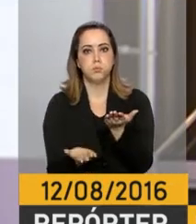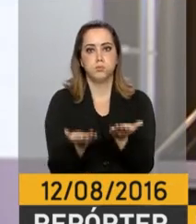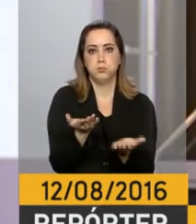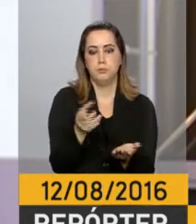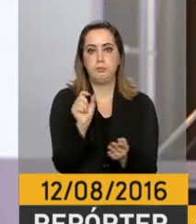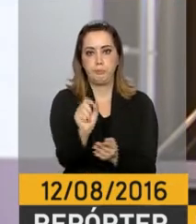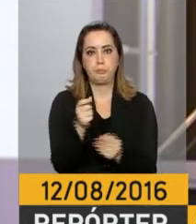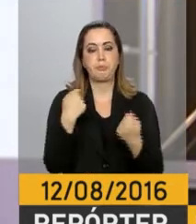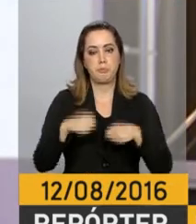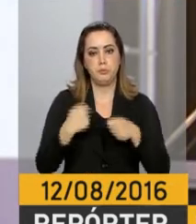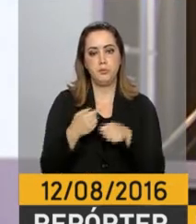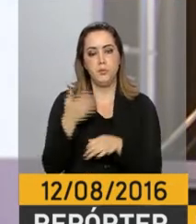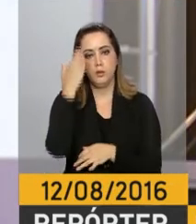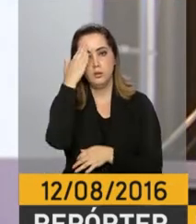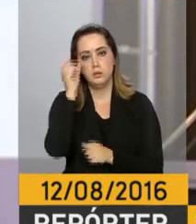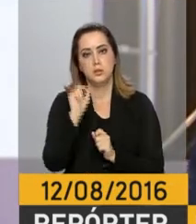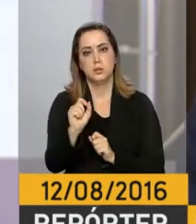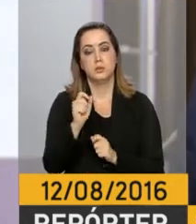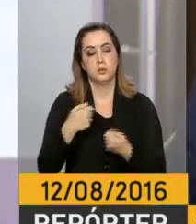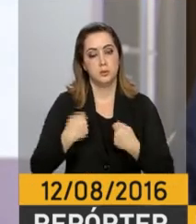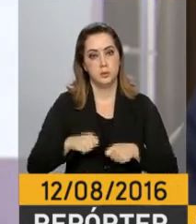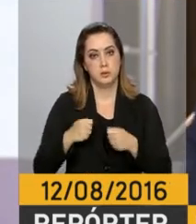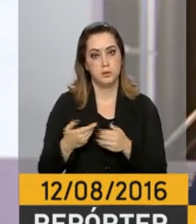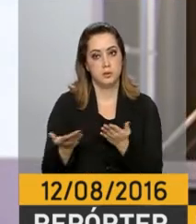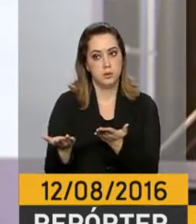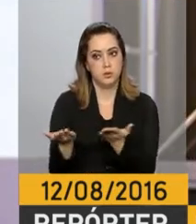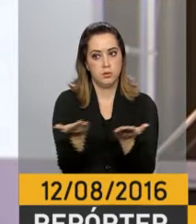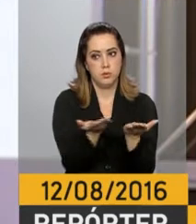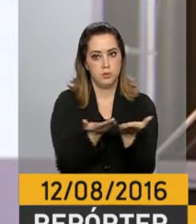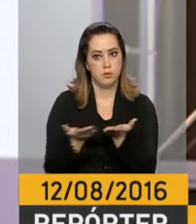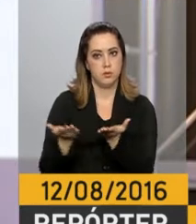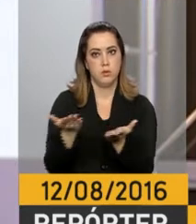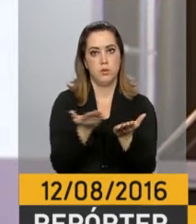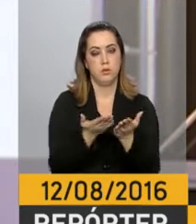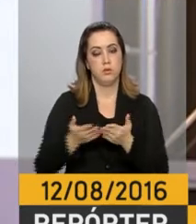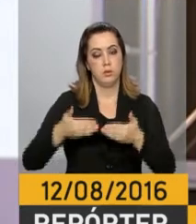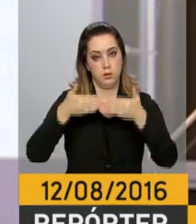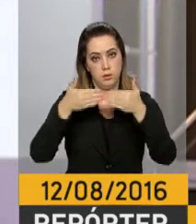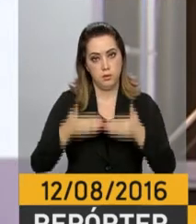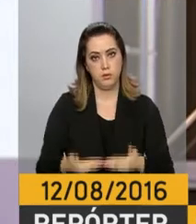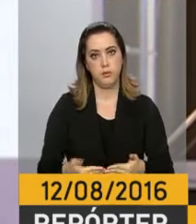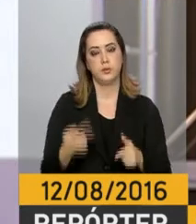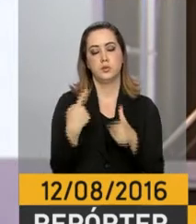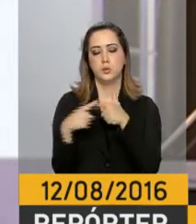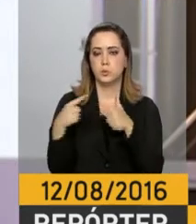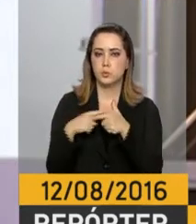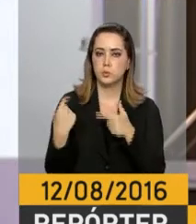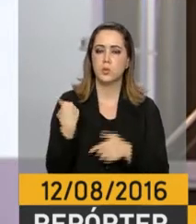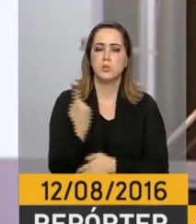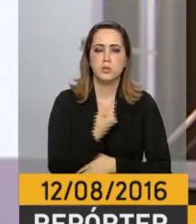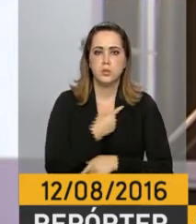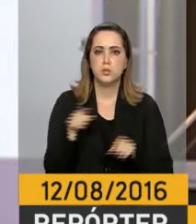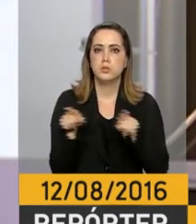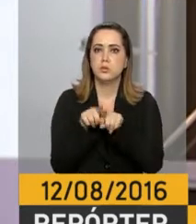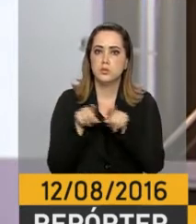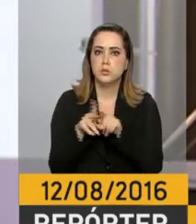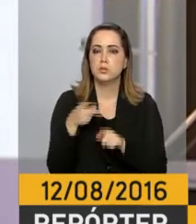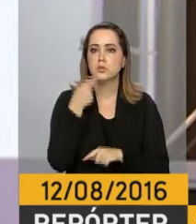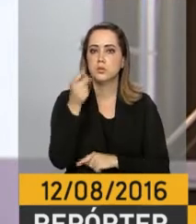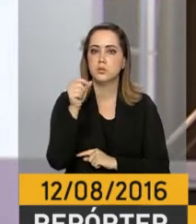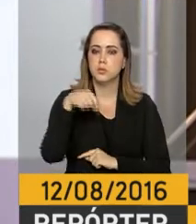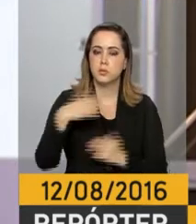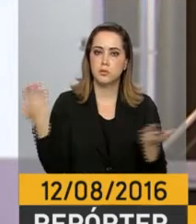de estabilizador frente a choques. Não podemos esquecer isso. Nesse sentido, reafirmo aqui também o